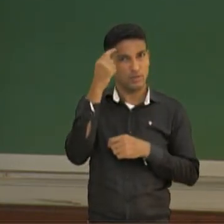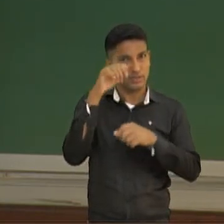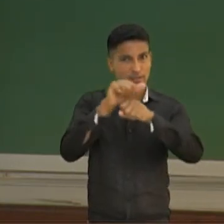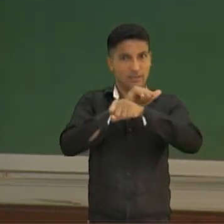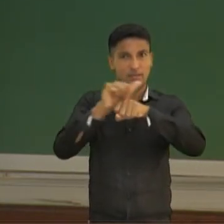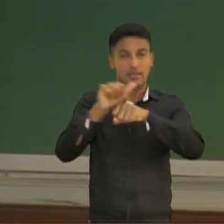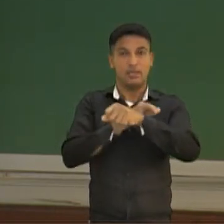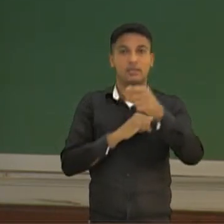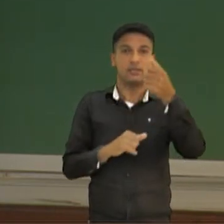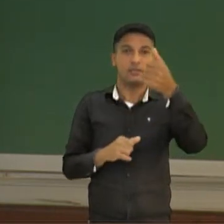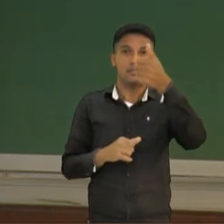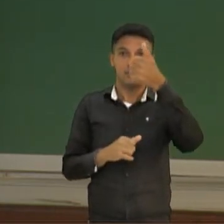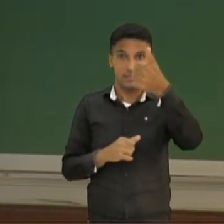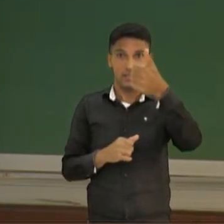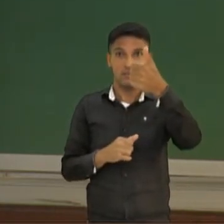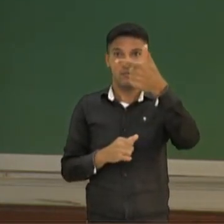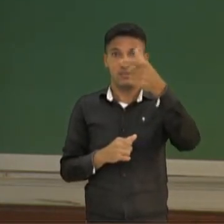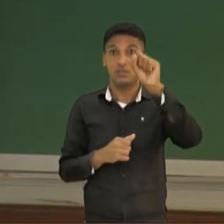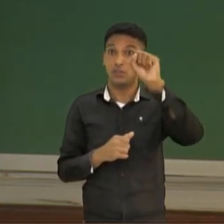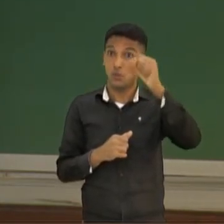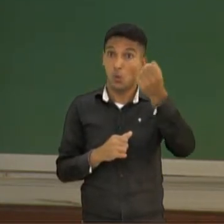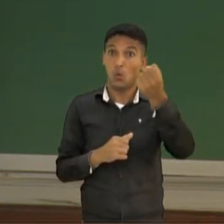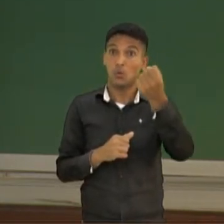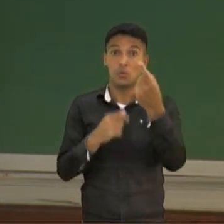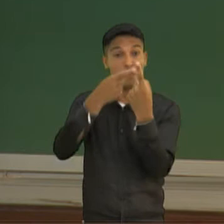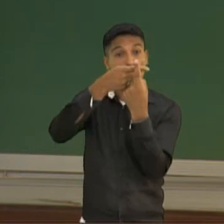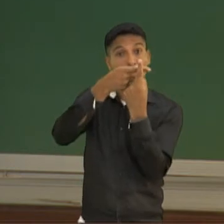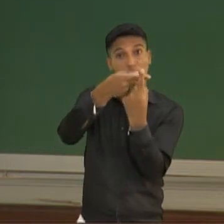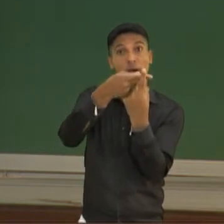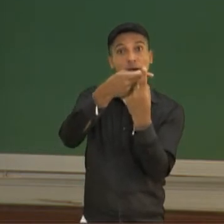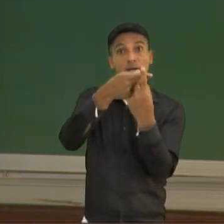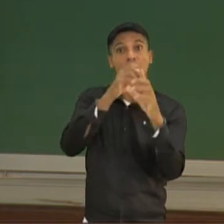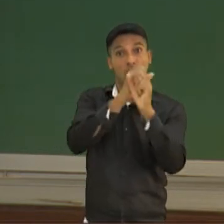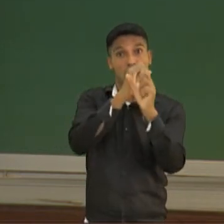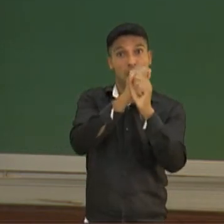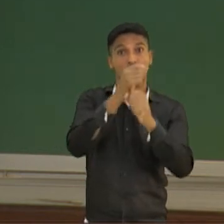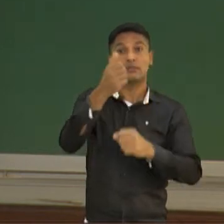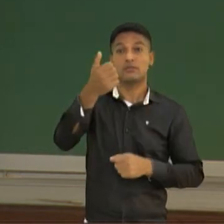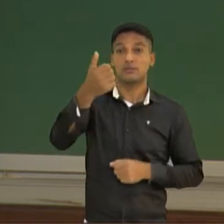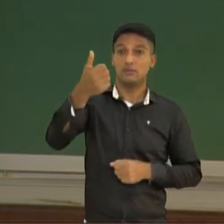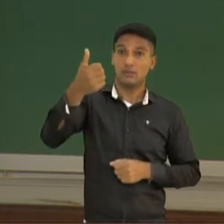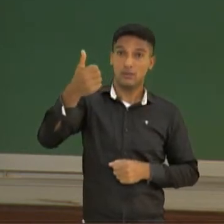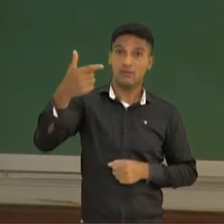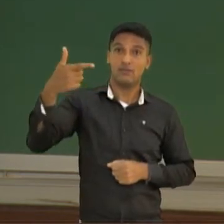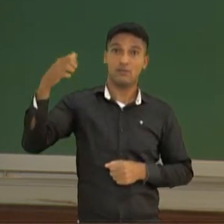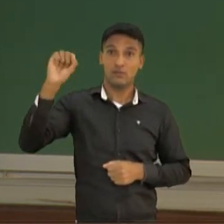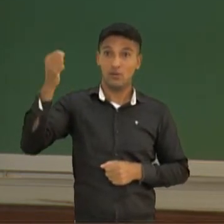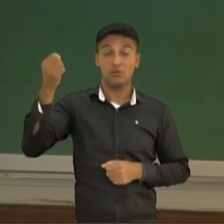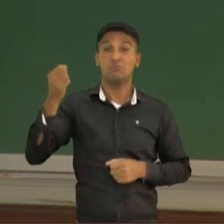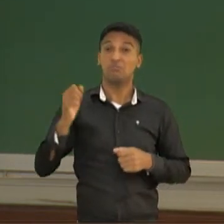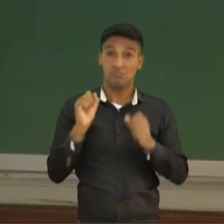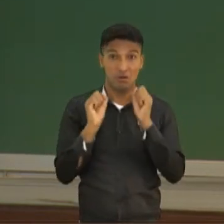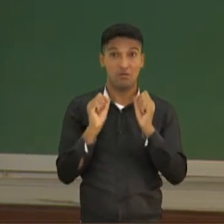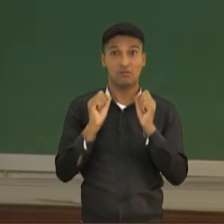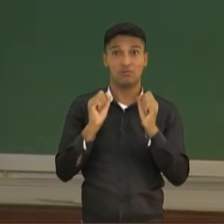128, porque eu estou dizendo o quê? Que eu vou contar 2 vezes o 128. Então, pode ser 8